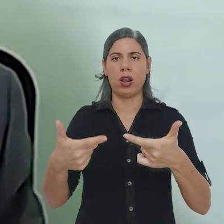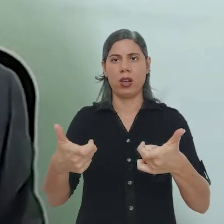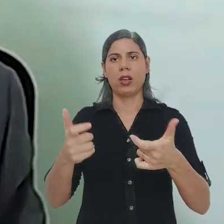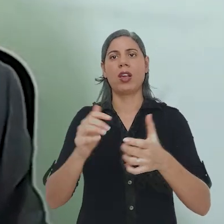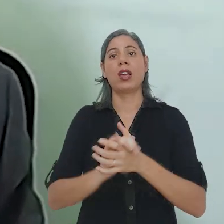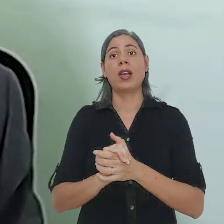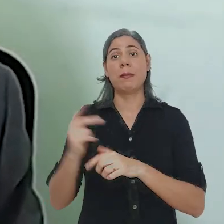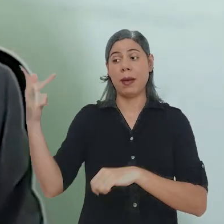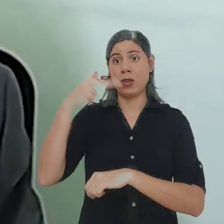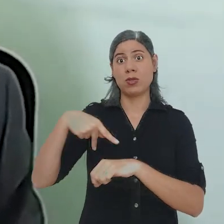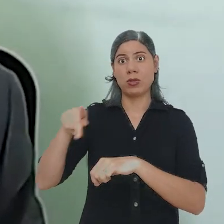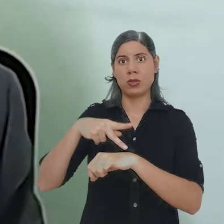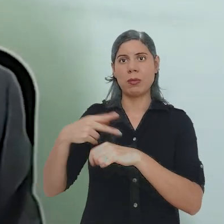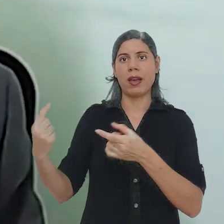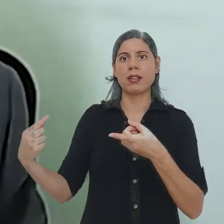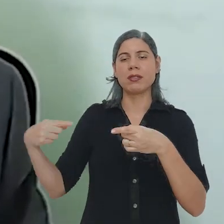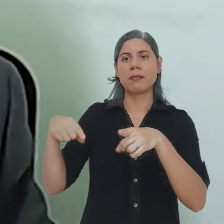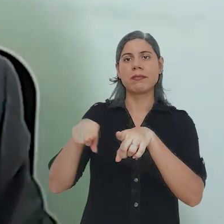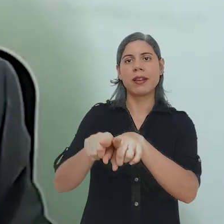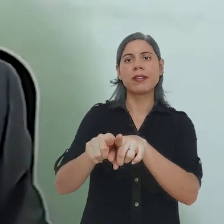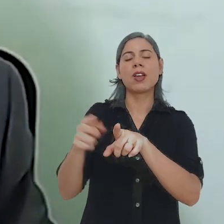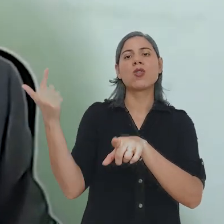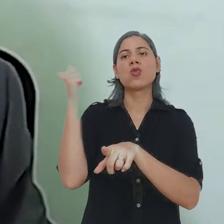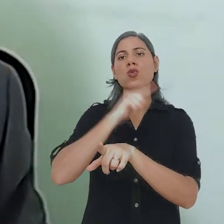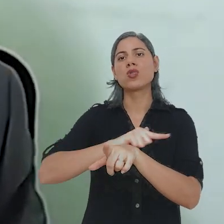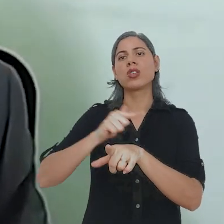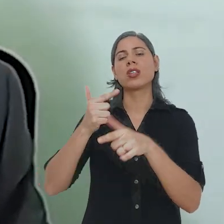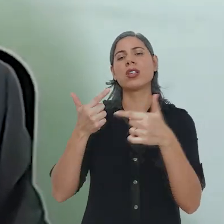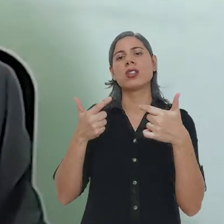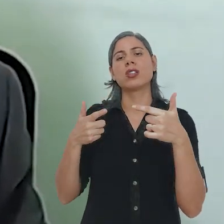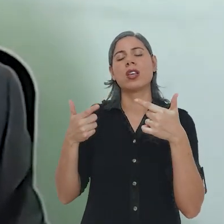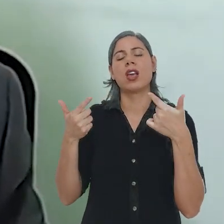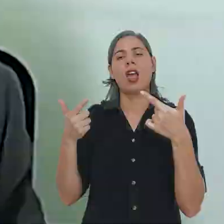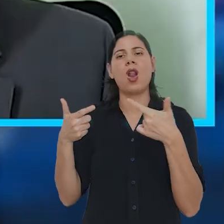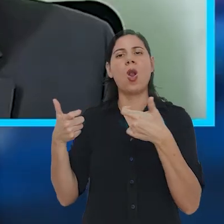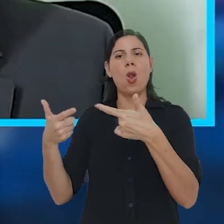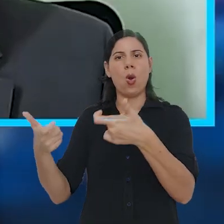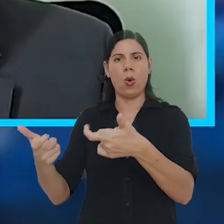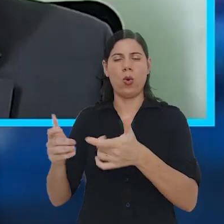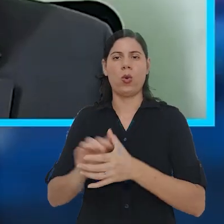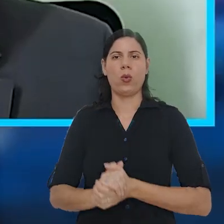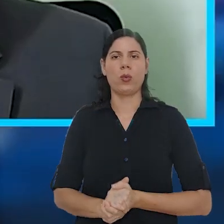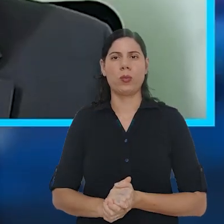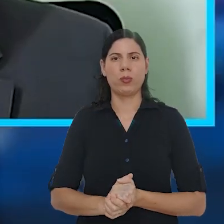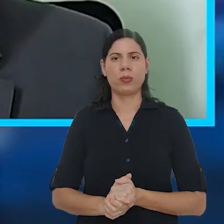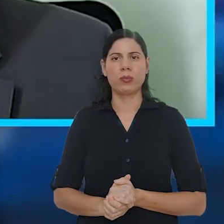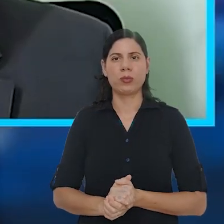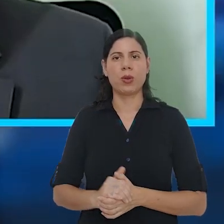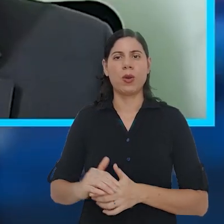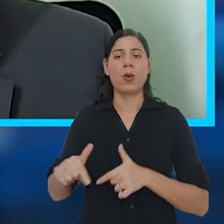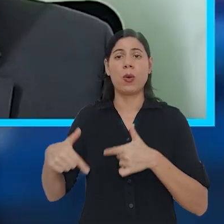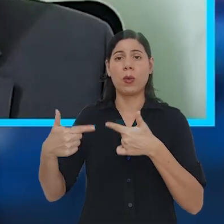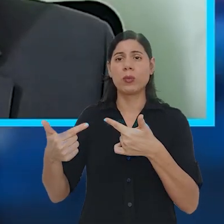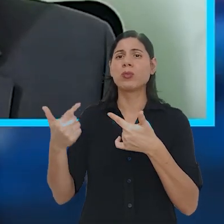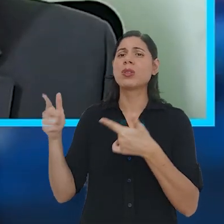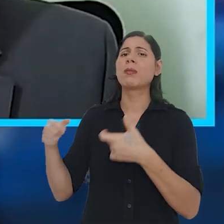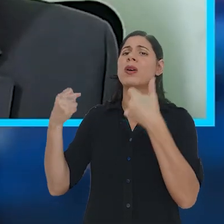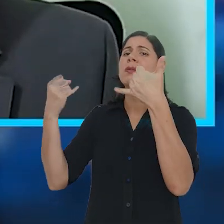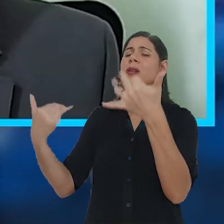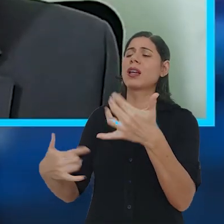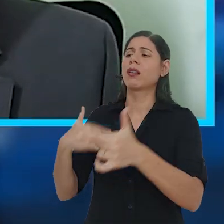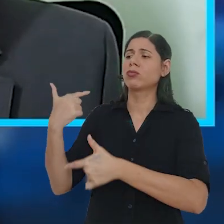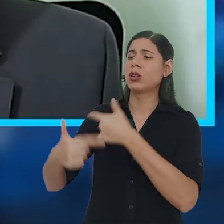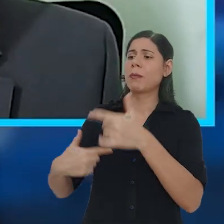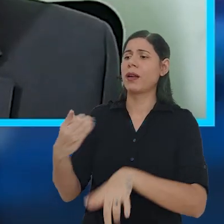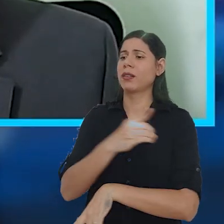para que os países aliados pudessem lutar contra o nazismo. Você pode falar um pouco sobre a sua atuação como